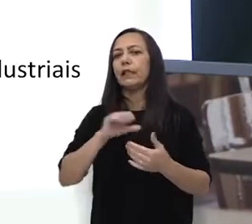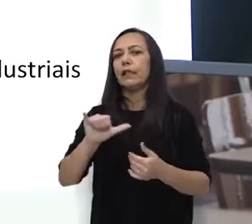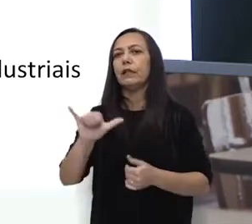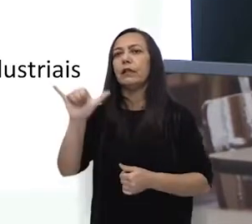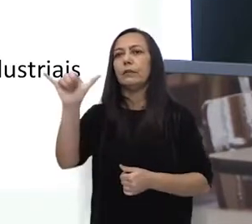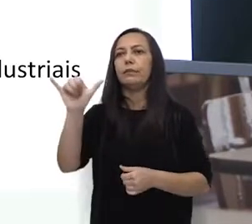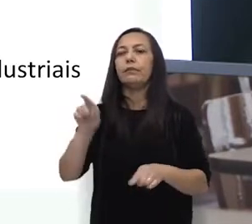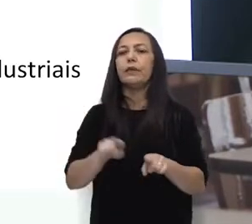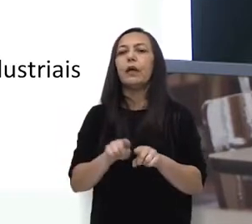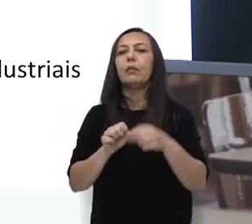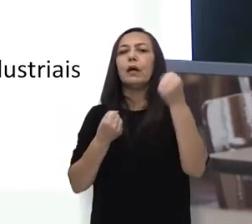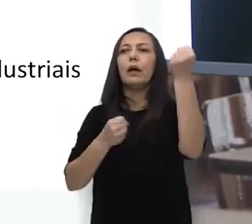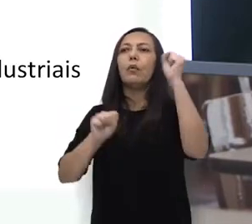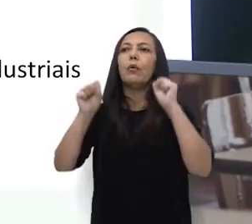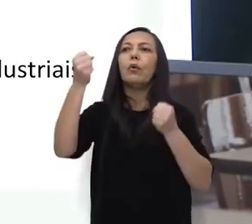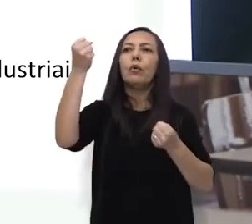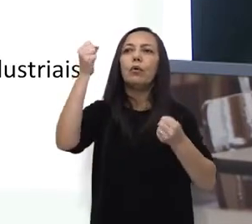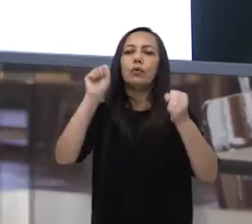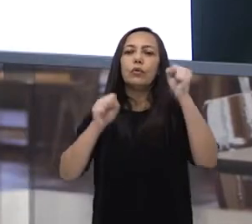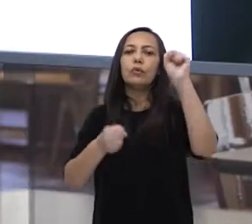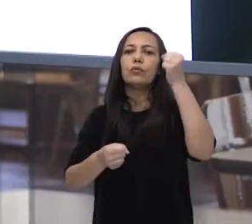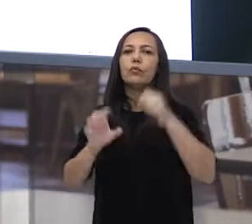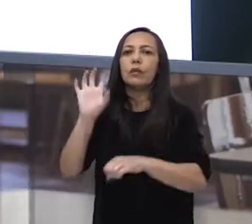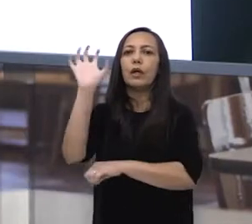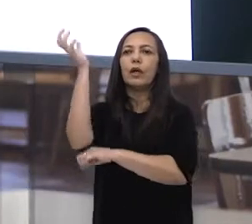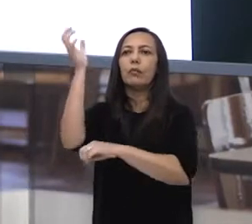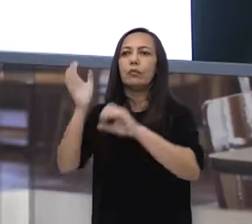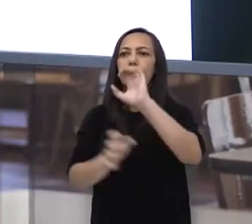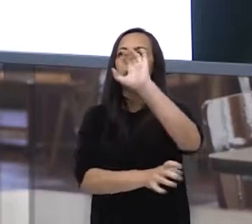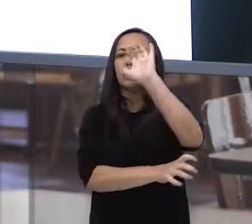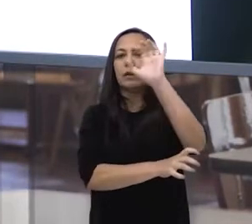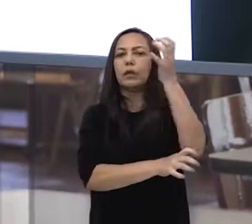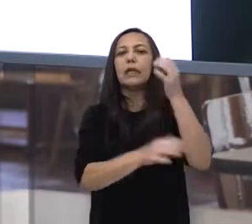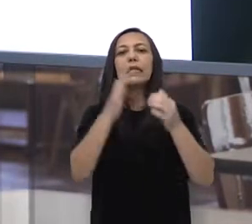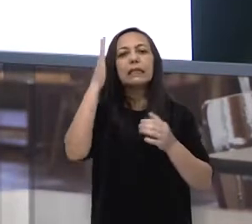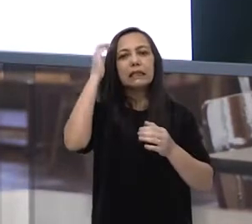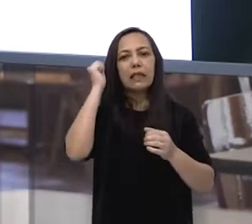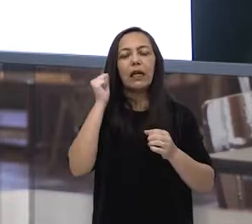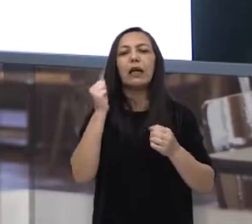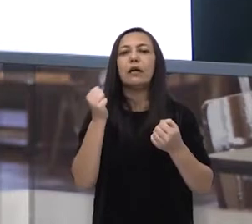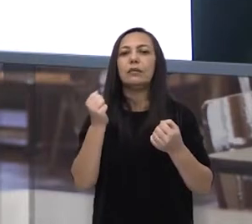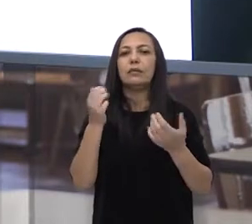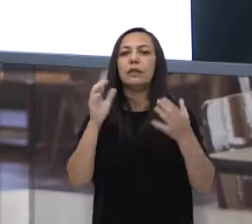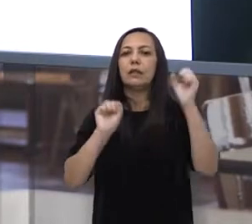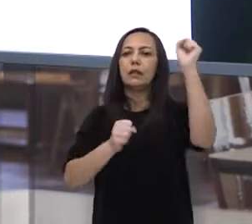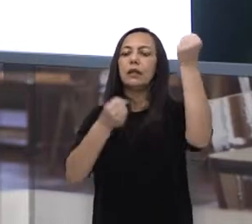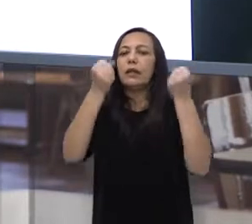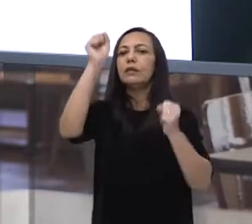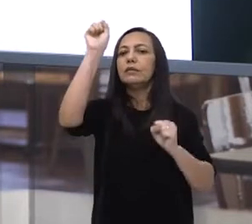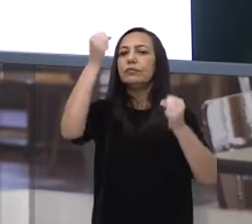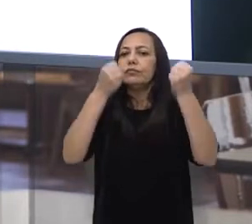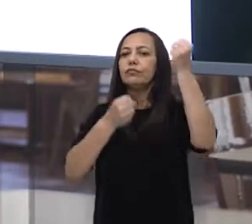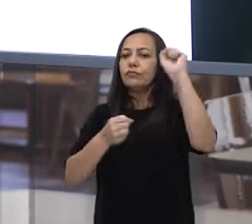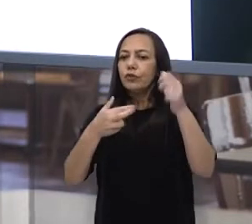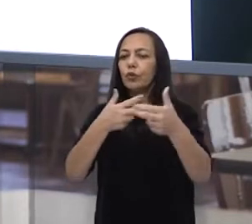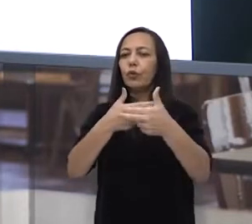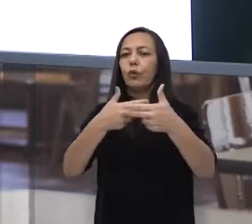aqui temos a produção industrial e o meio ambiente. A gente sabe que a atividade industrial ainda é um dos